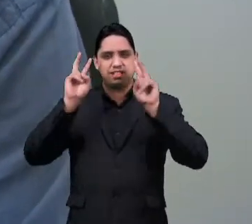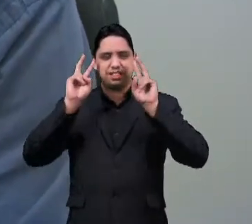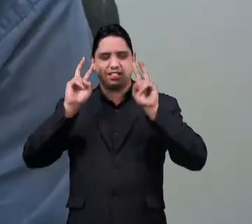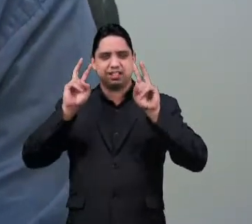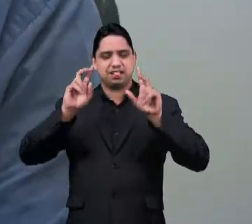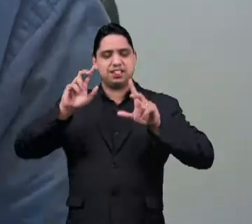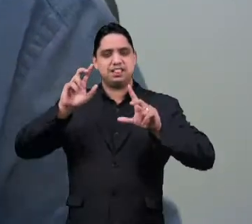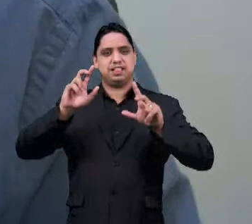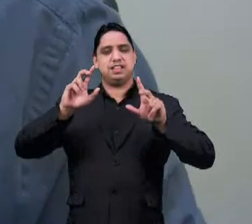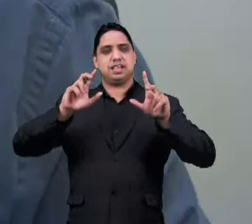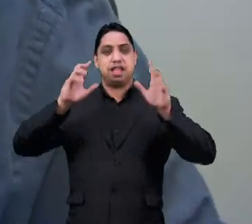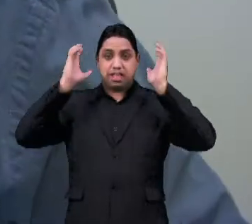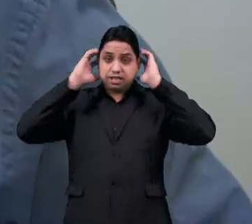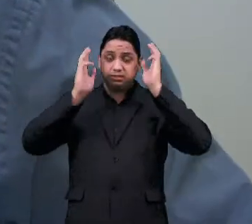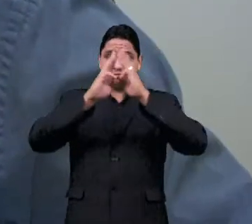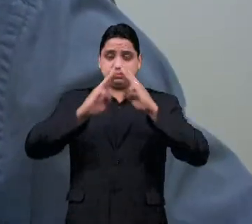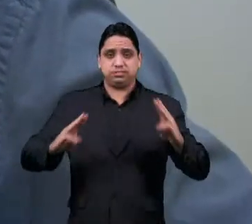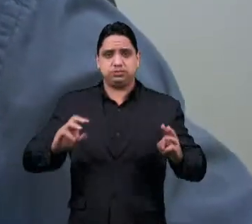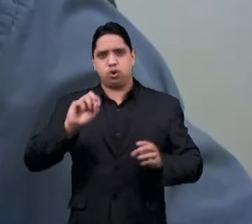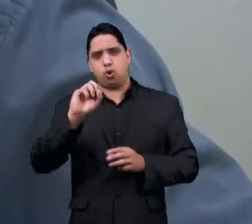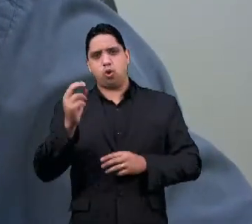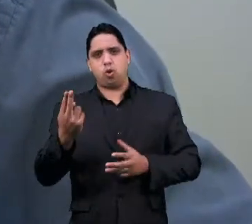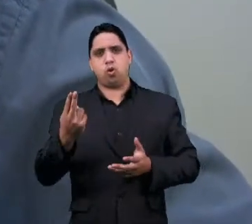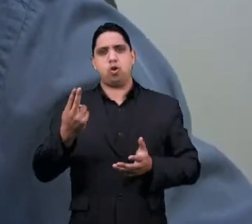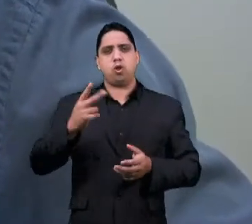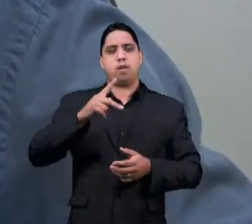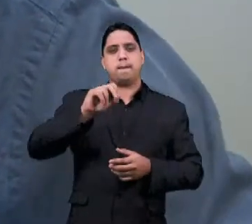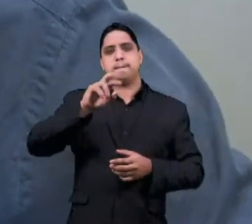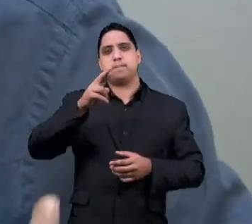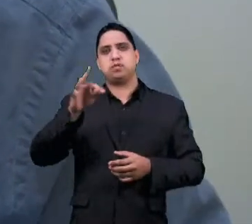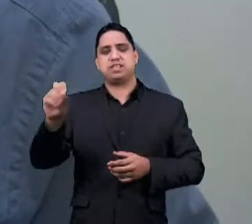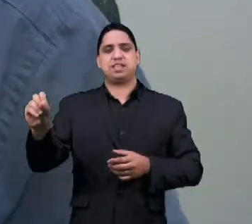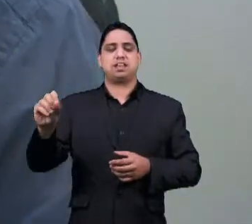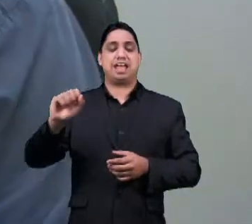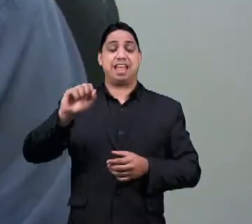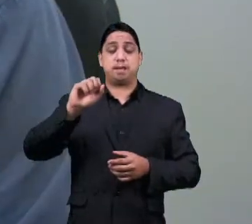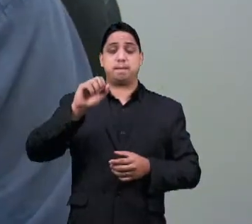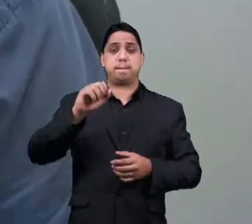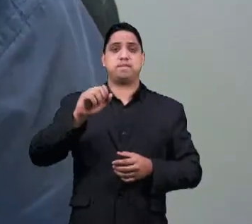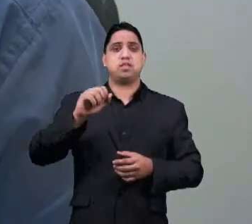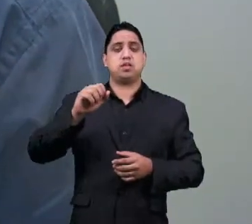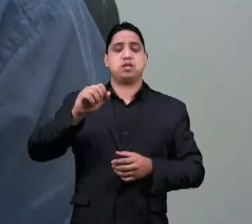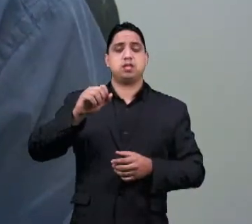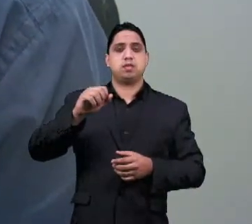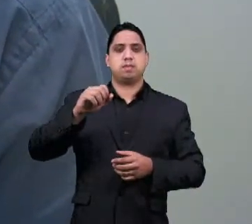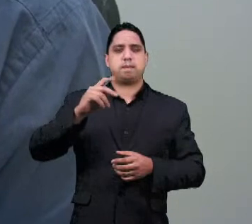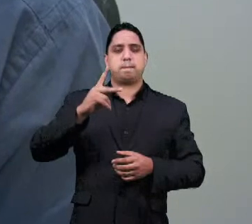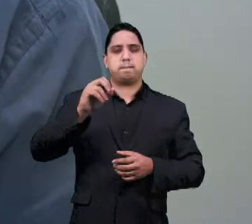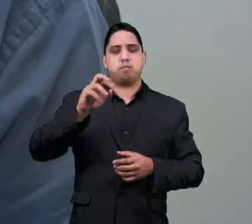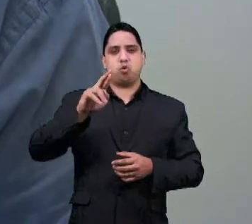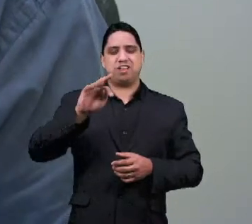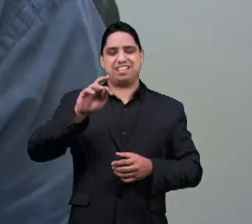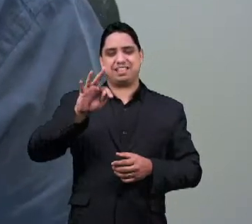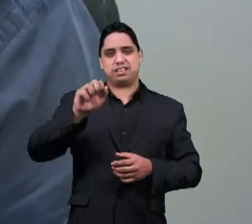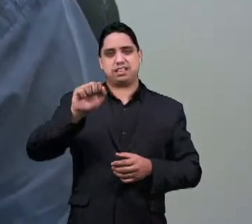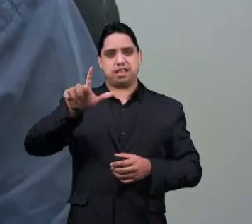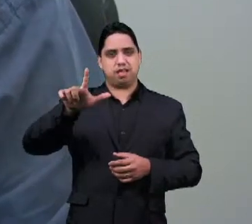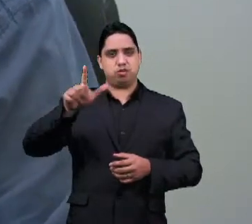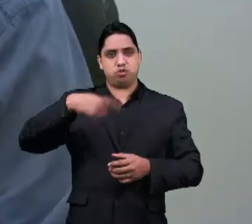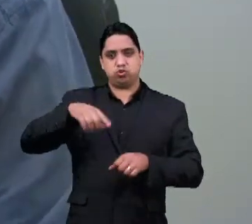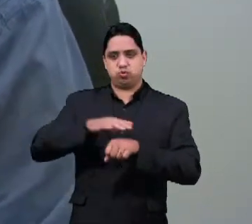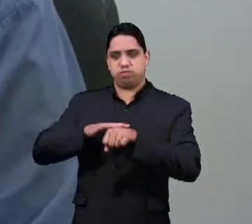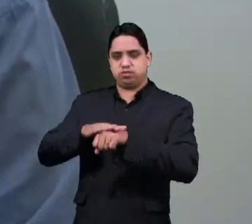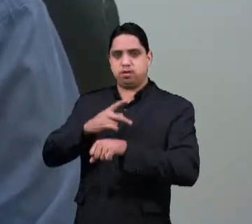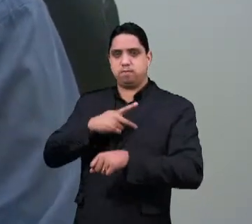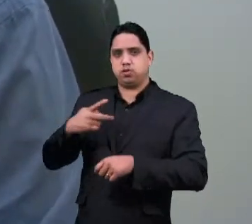acompanhando aqui pela Rádio Manaim ou pelo portal, nós estamos conversando com o pastor Luiz Carlos